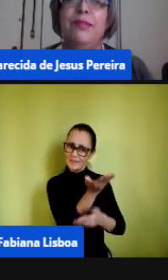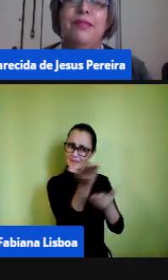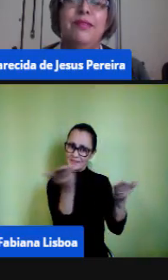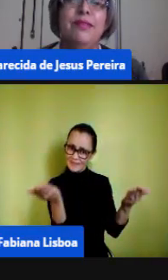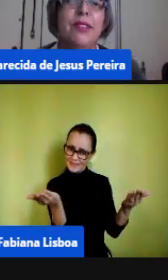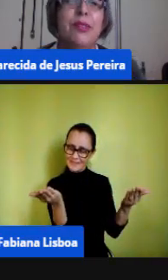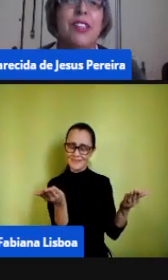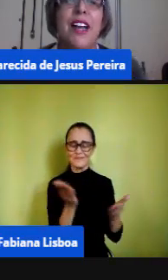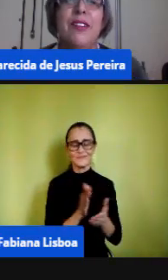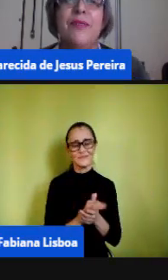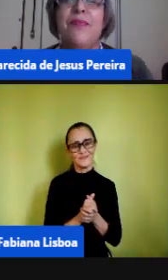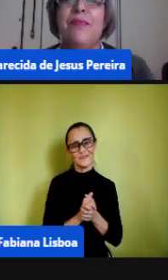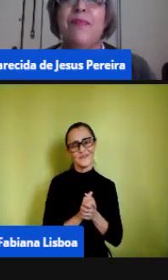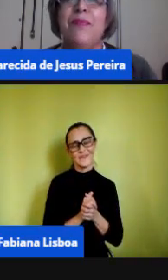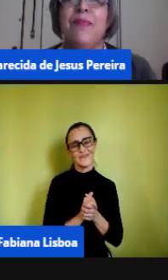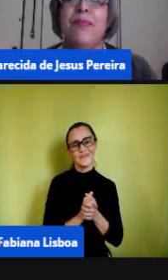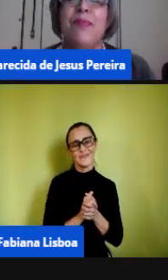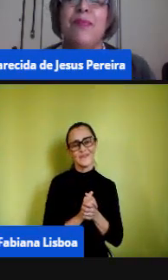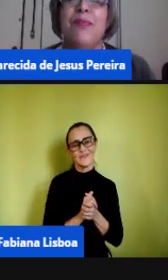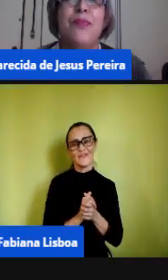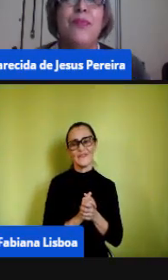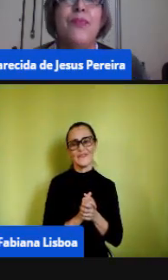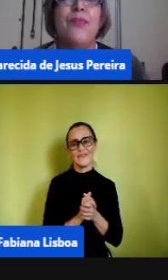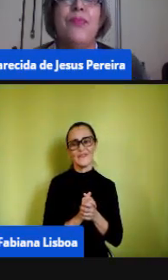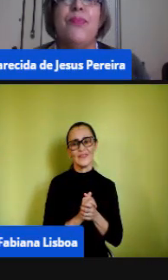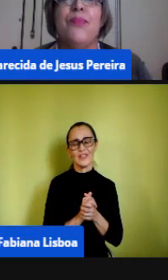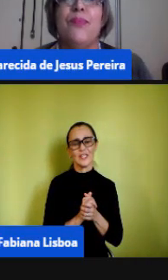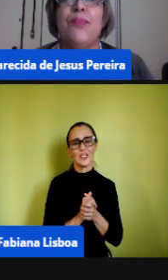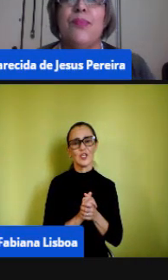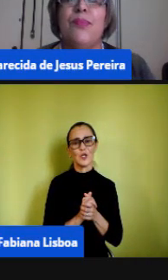bom? Vamos lá?